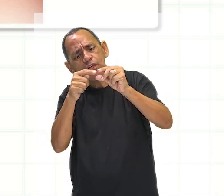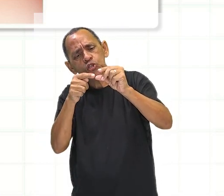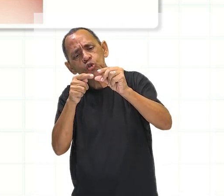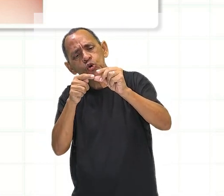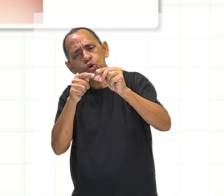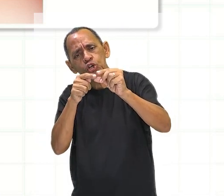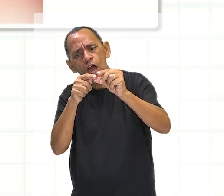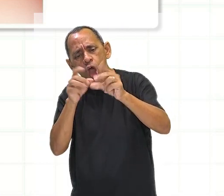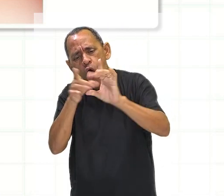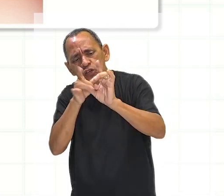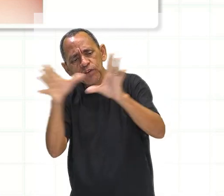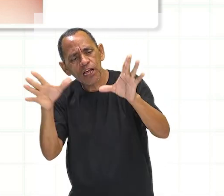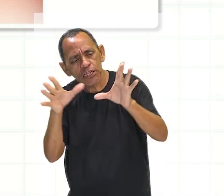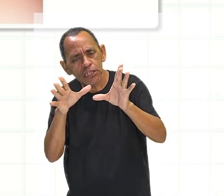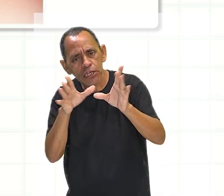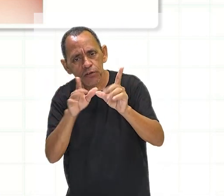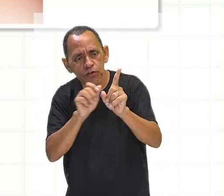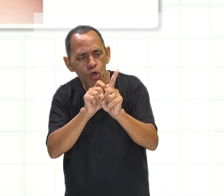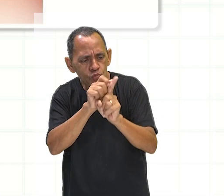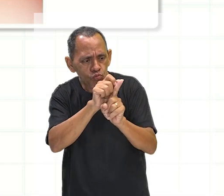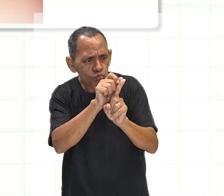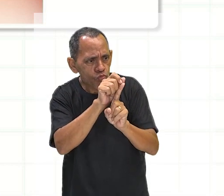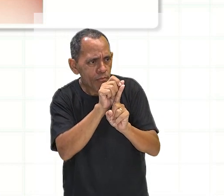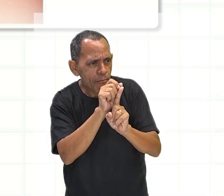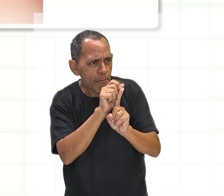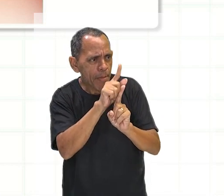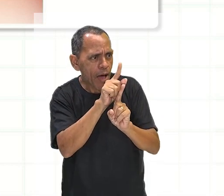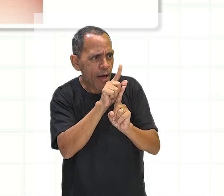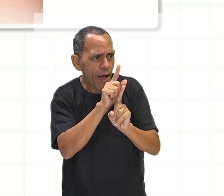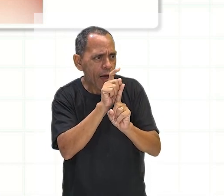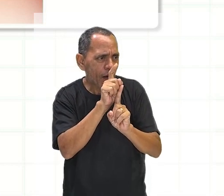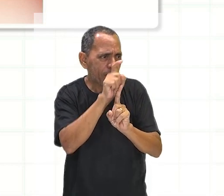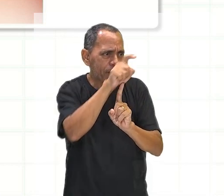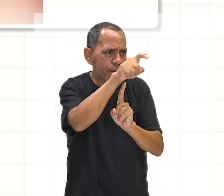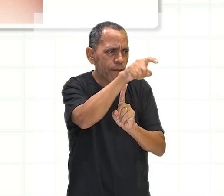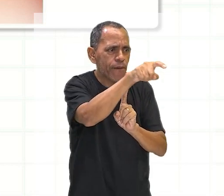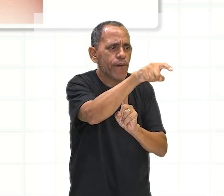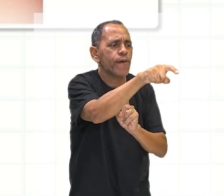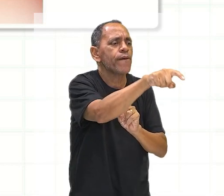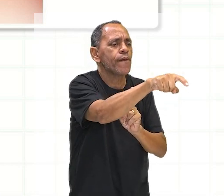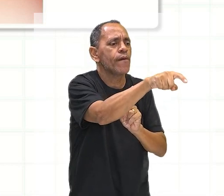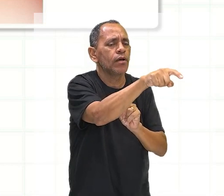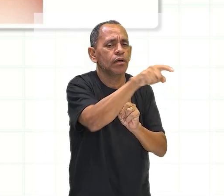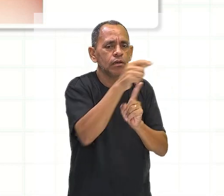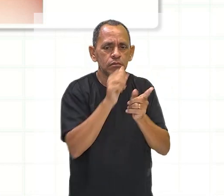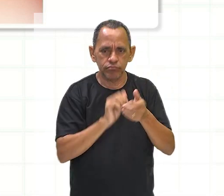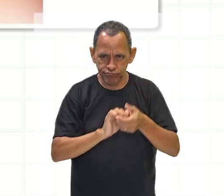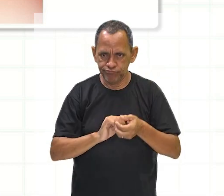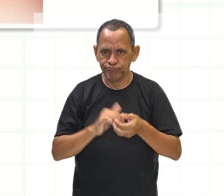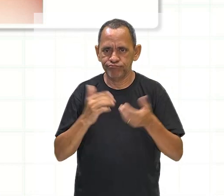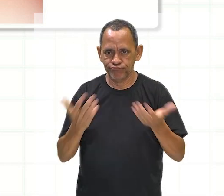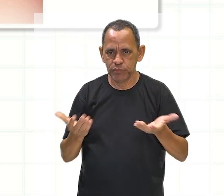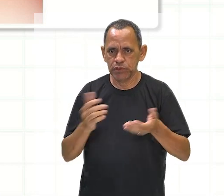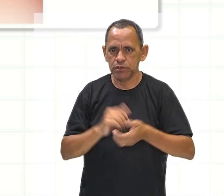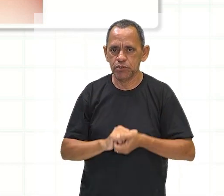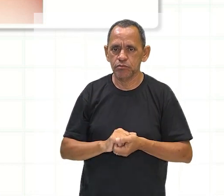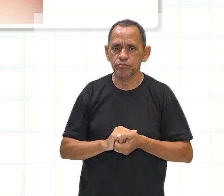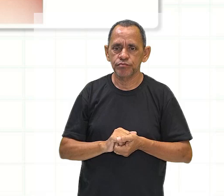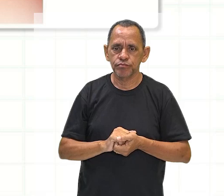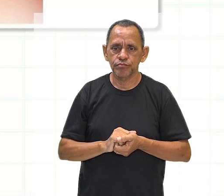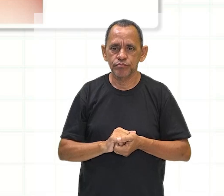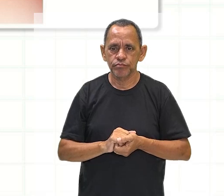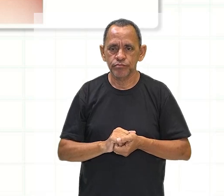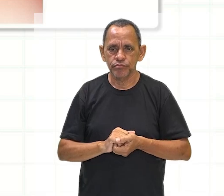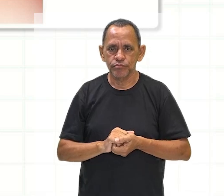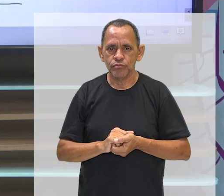a importância, como nós vimos ali, a importância daqueles fluidos, né? Aqueles líquidos que vão ser produzidos para proteger